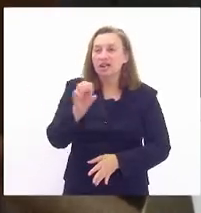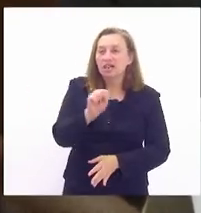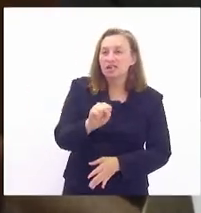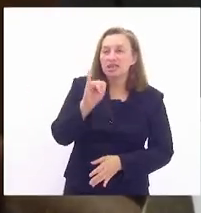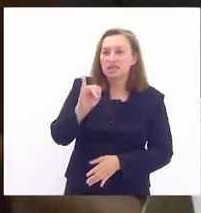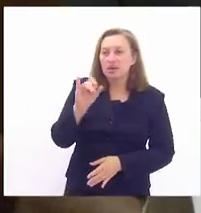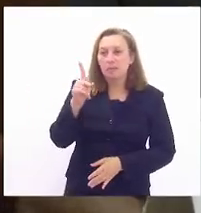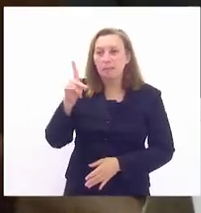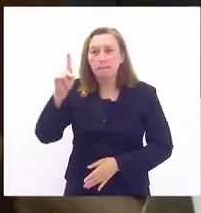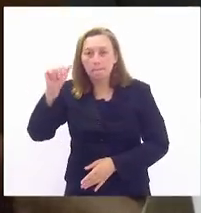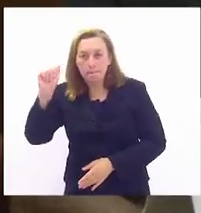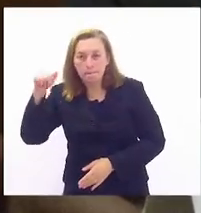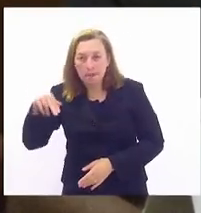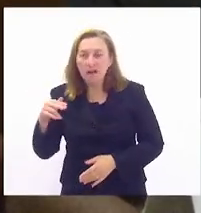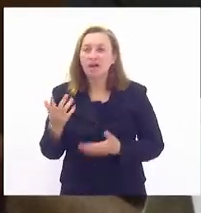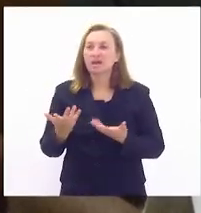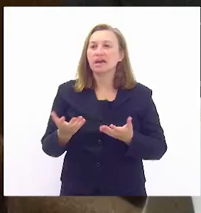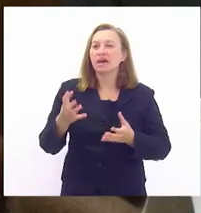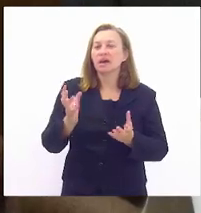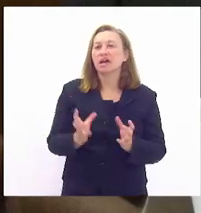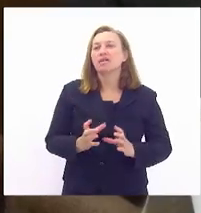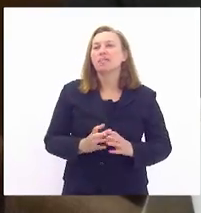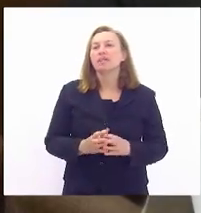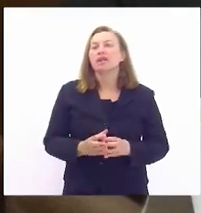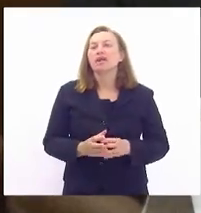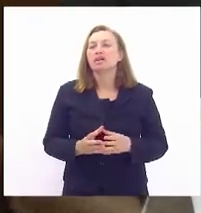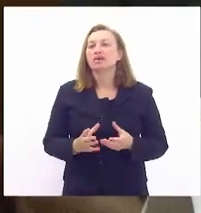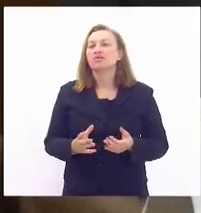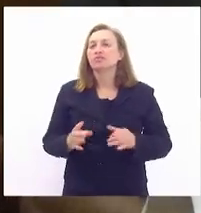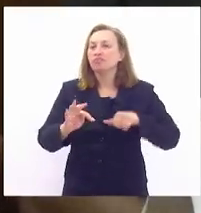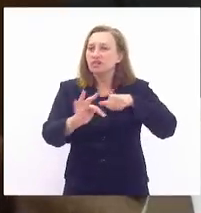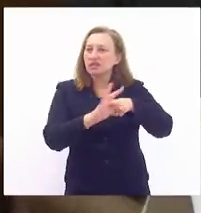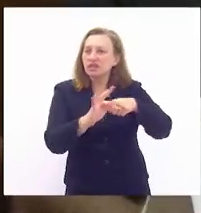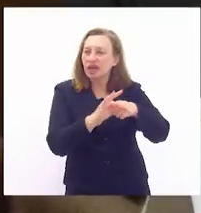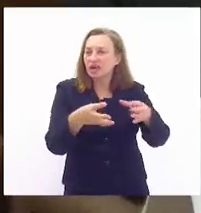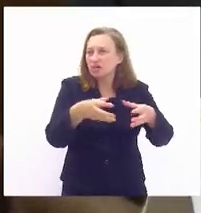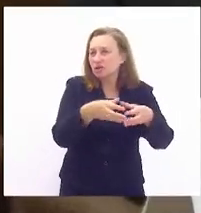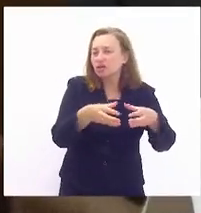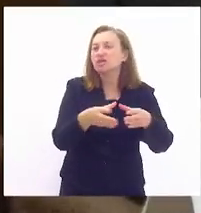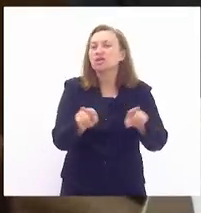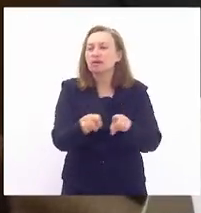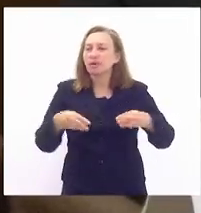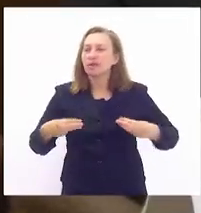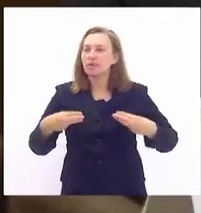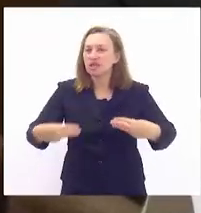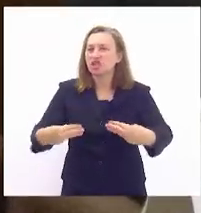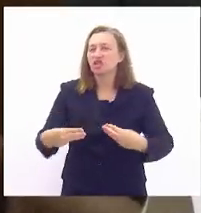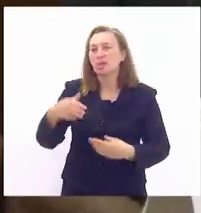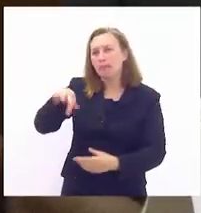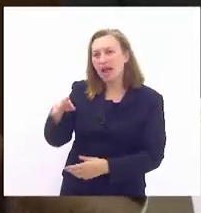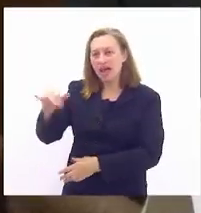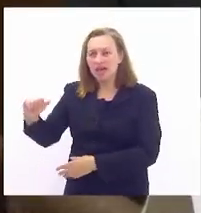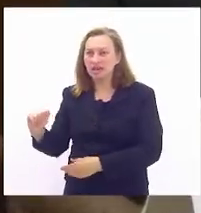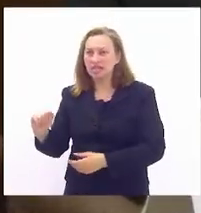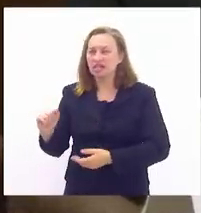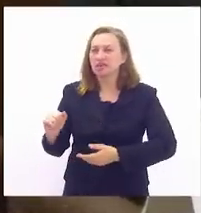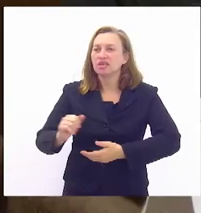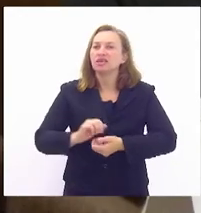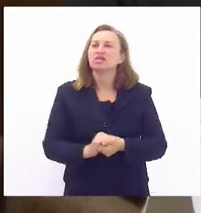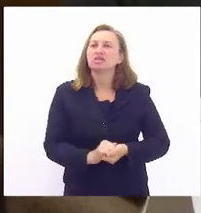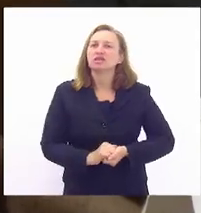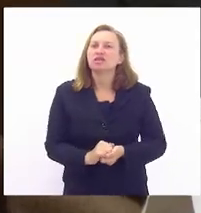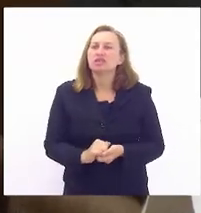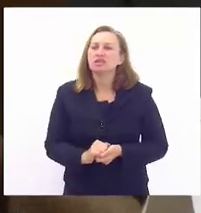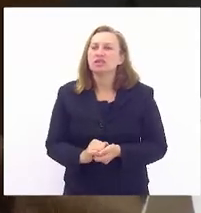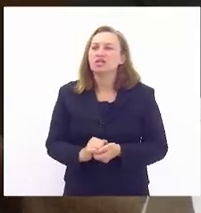Técnica do CONAMA, no mesmo dia que nós visitamos a ministra Marina, alguns meses atrás, uma atualização para os índices